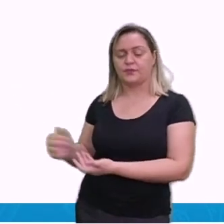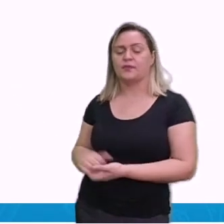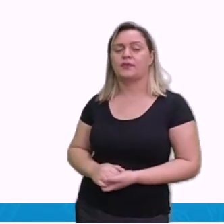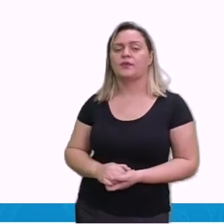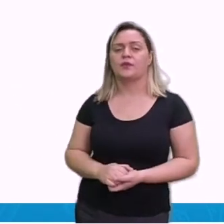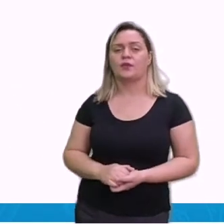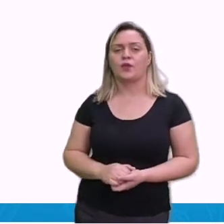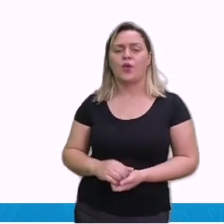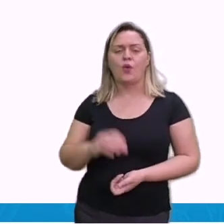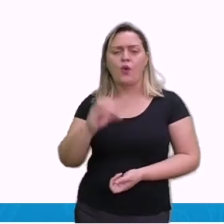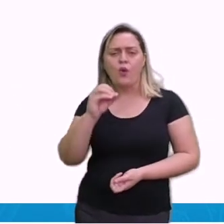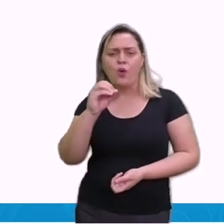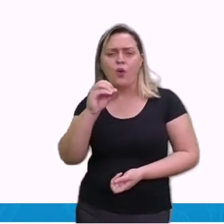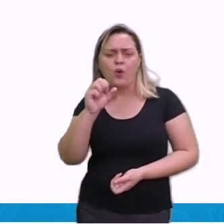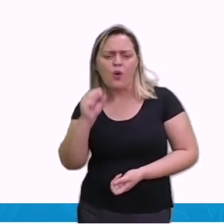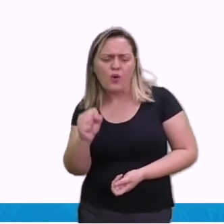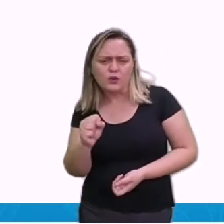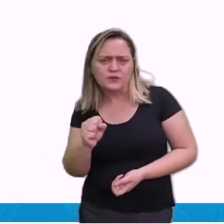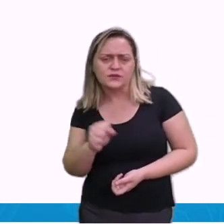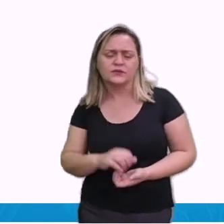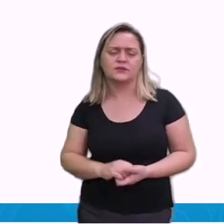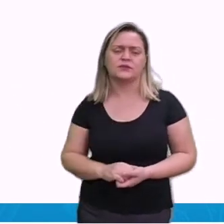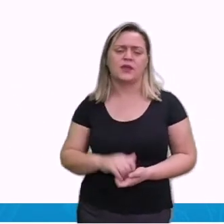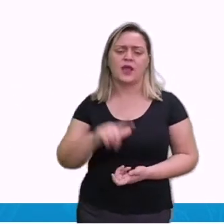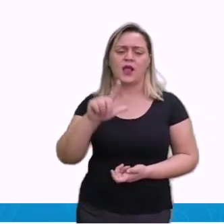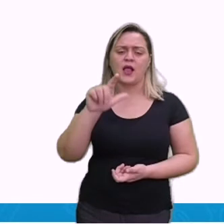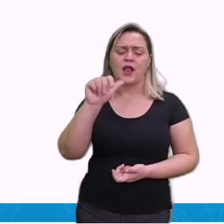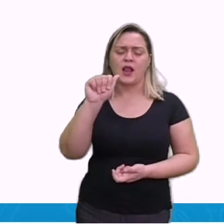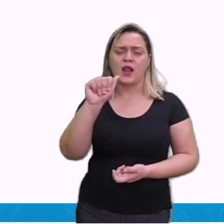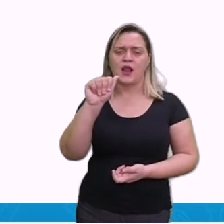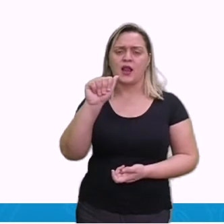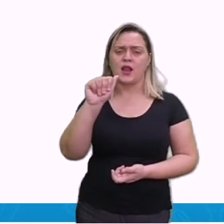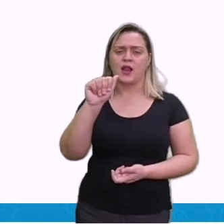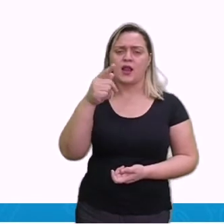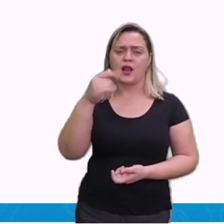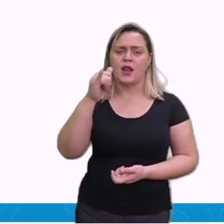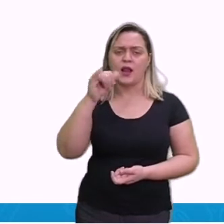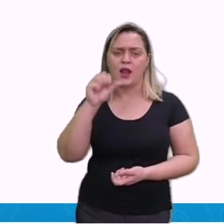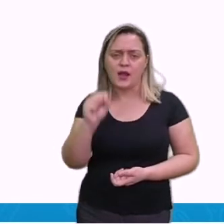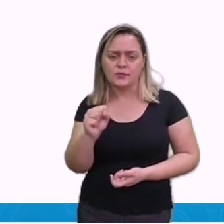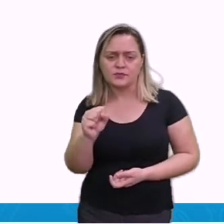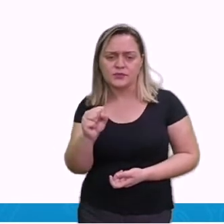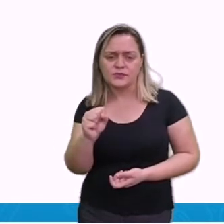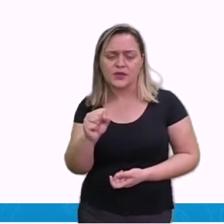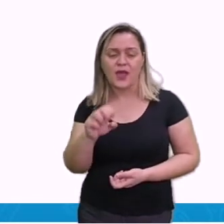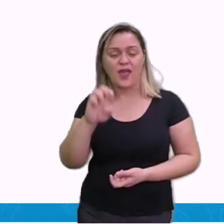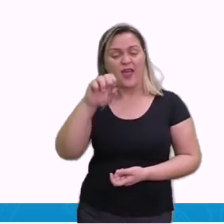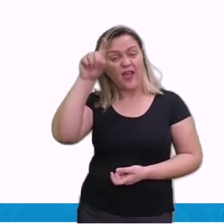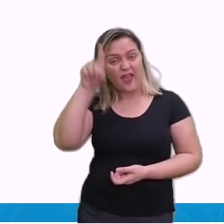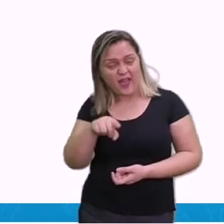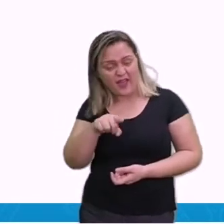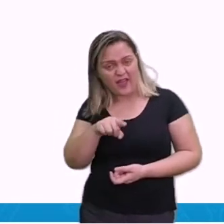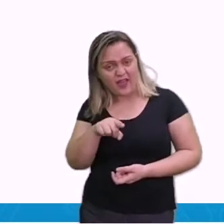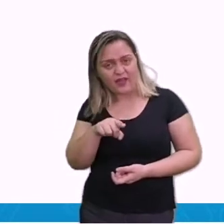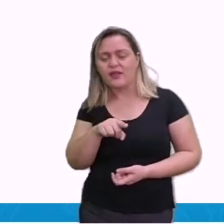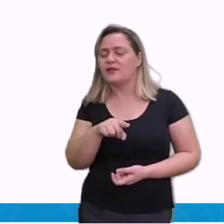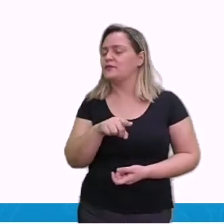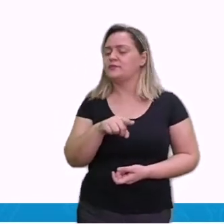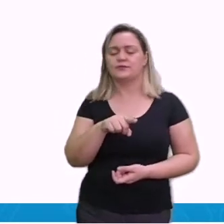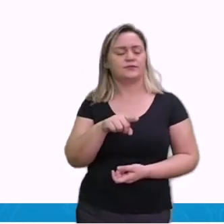tanto no singular quanto no plural. E os lápis é colorido. Olha aí que eu